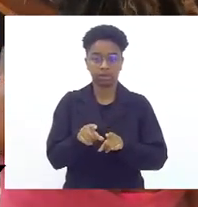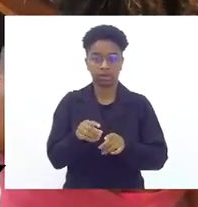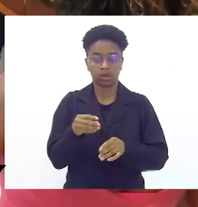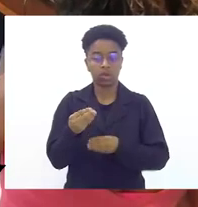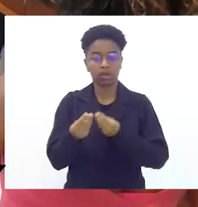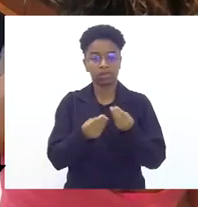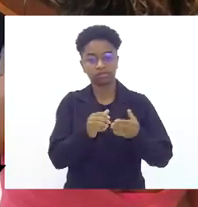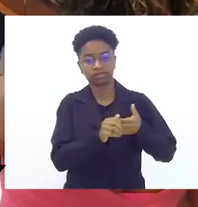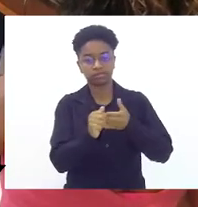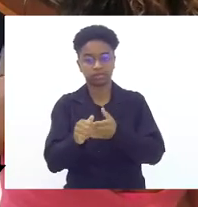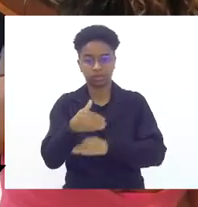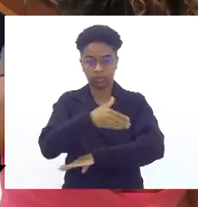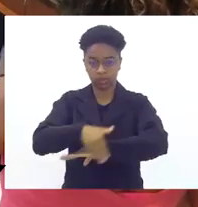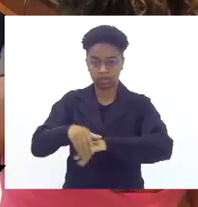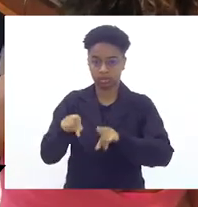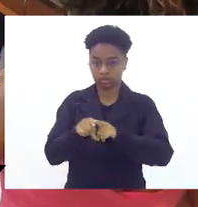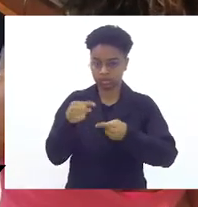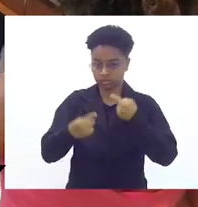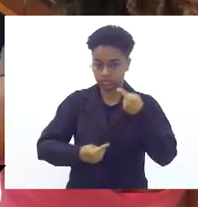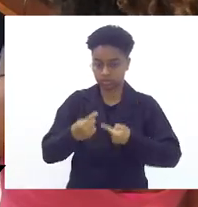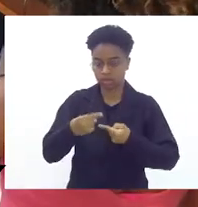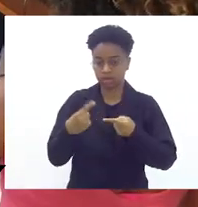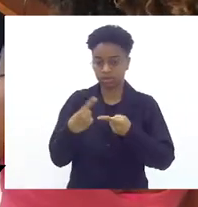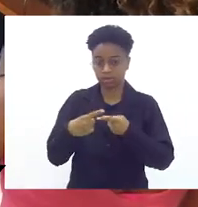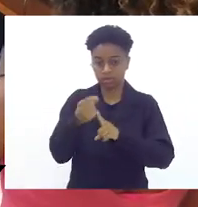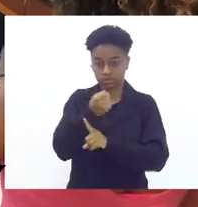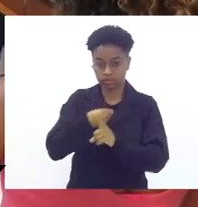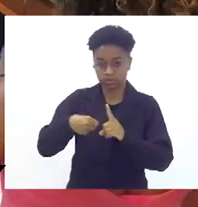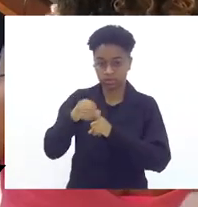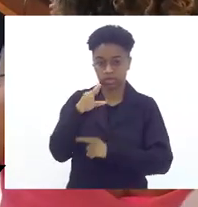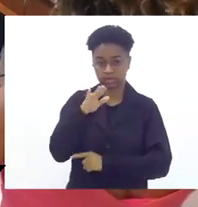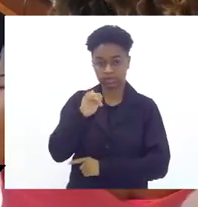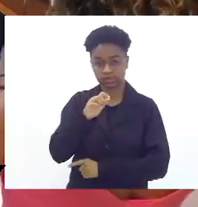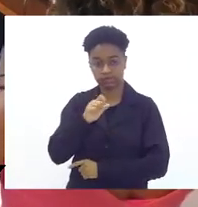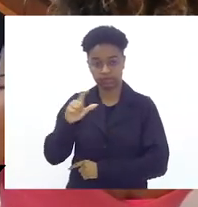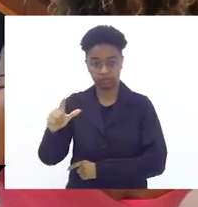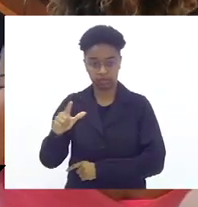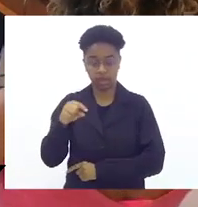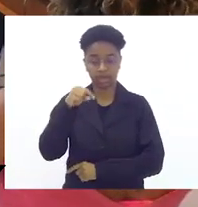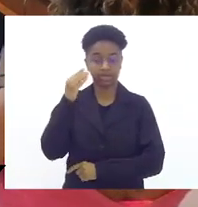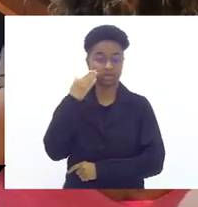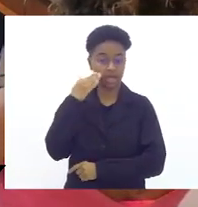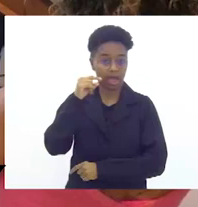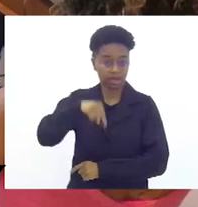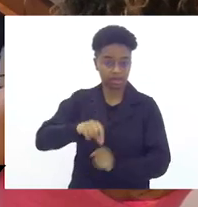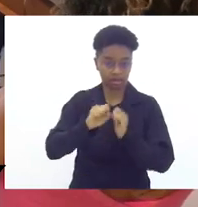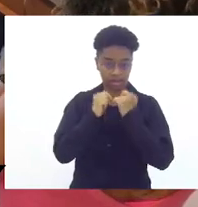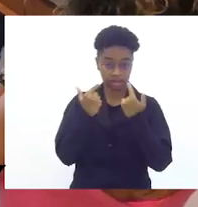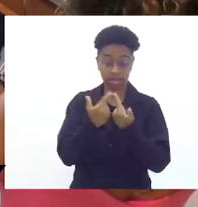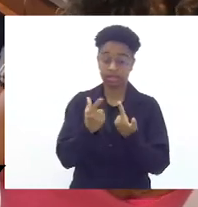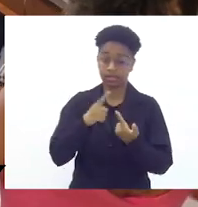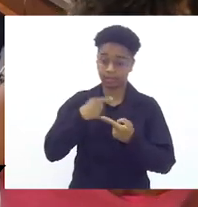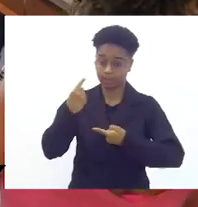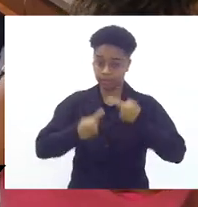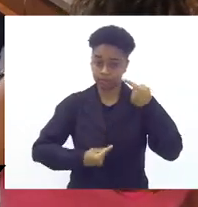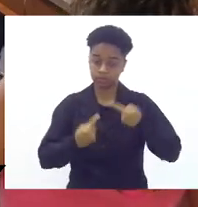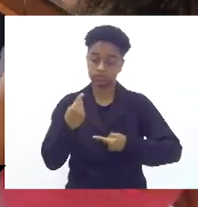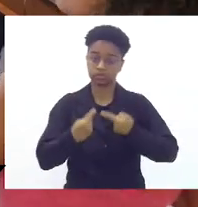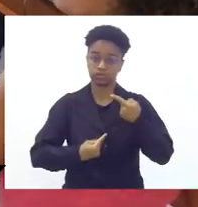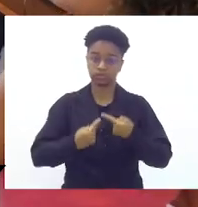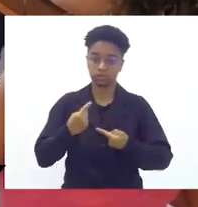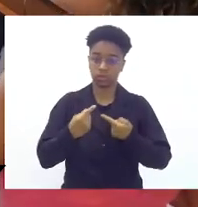fazer a discussão para que a sociedade civil saiba que aqui na leste tá tendo discutido